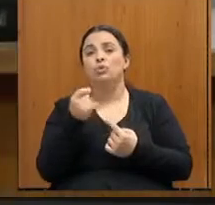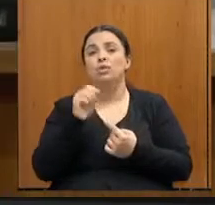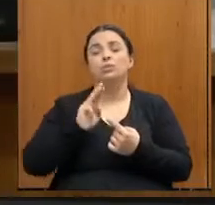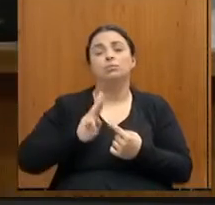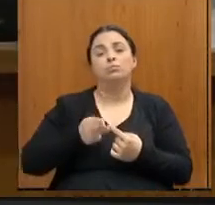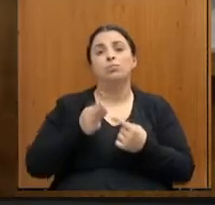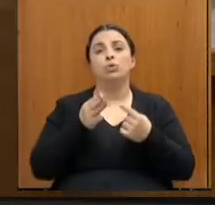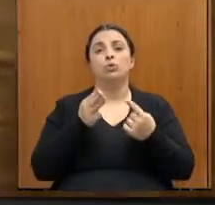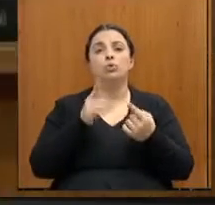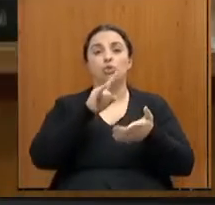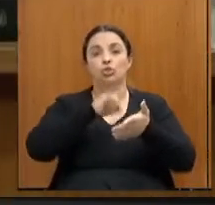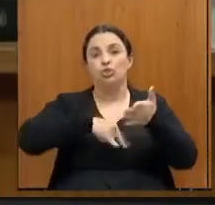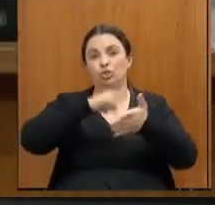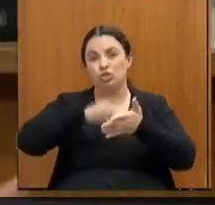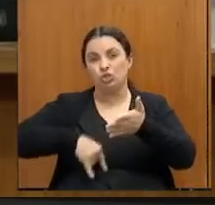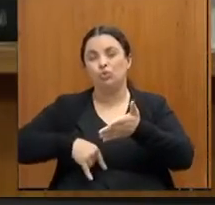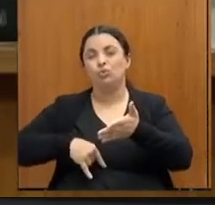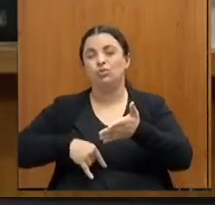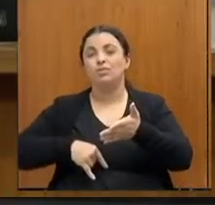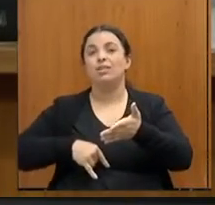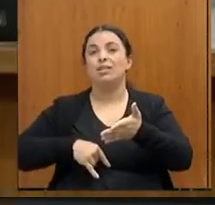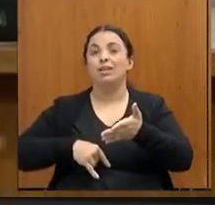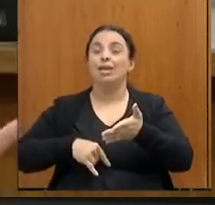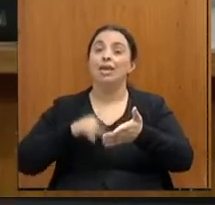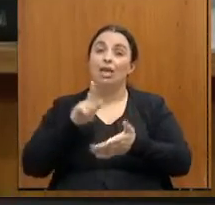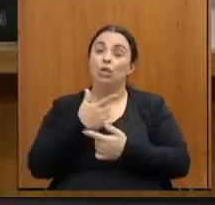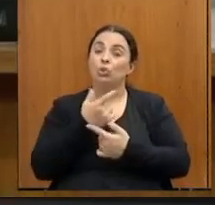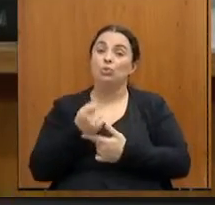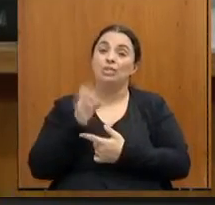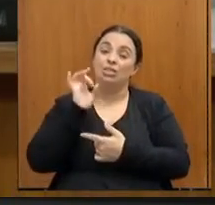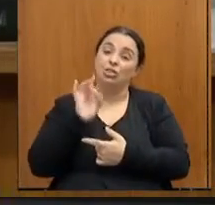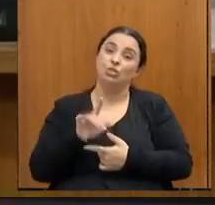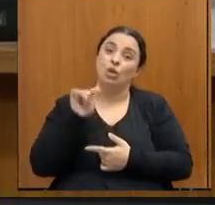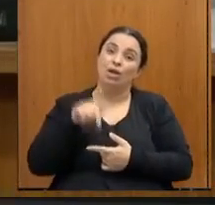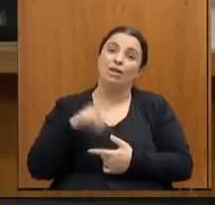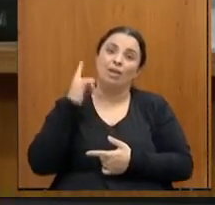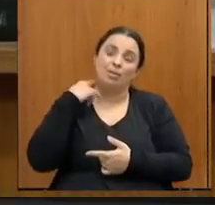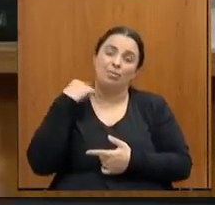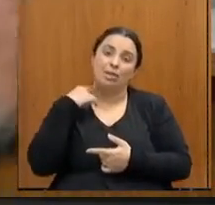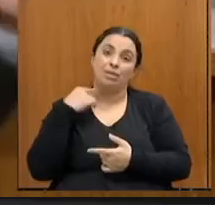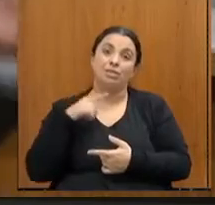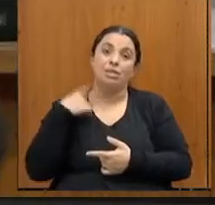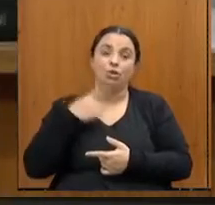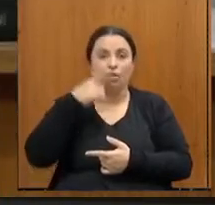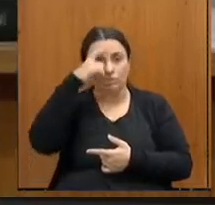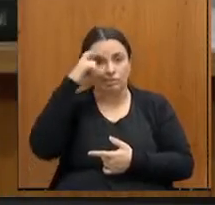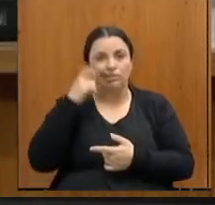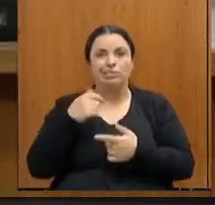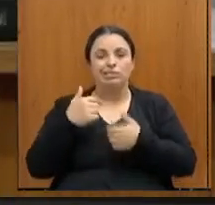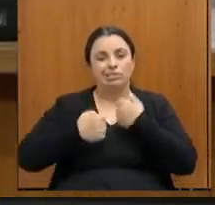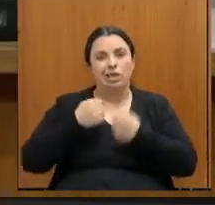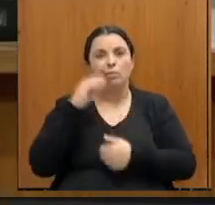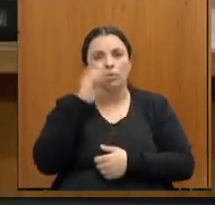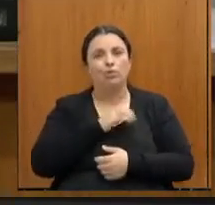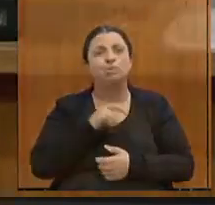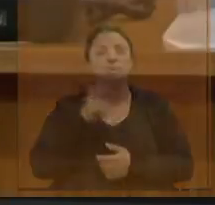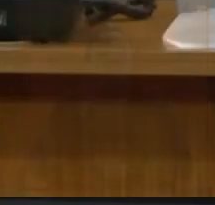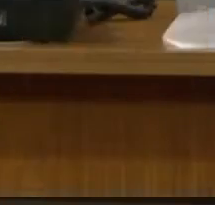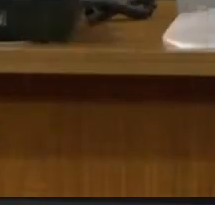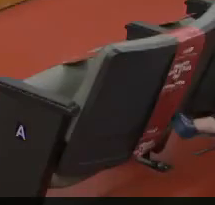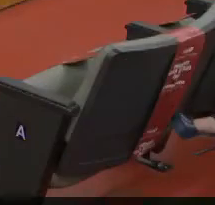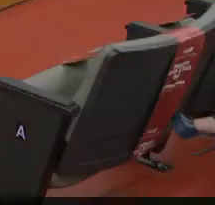55 mil só em Minas então estamos ali correndo para fazer próprios Que importante Obrigado Regiane